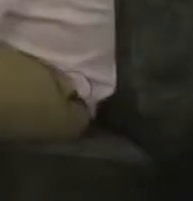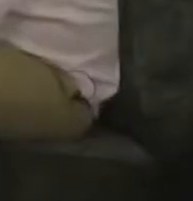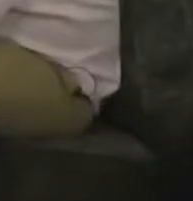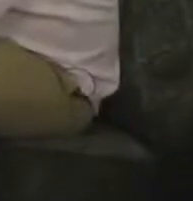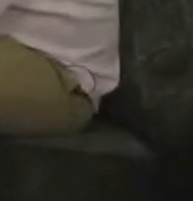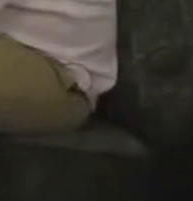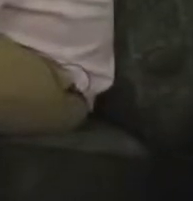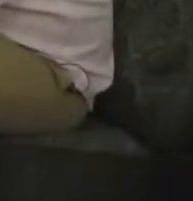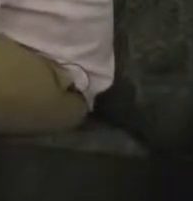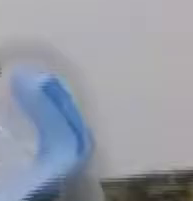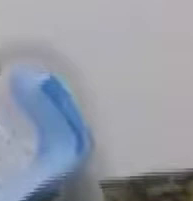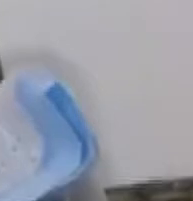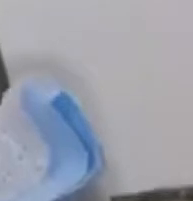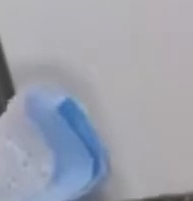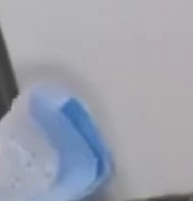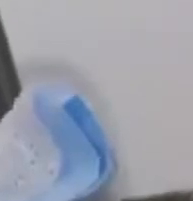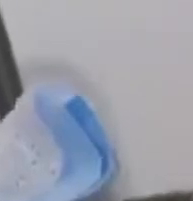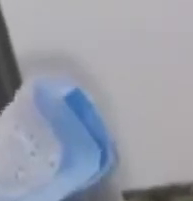filho nasceu em berço de ouro.